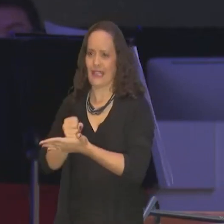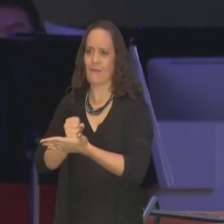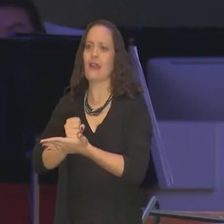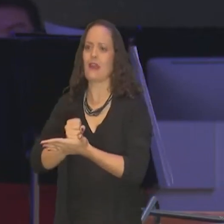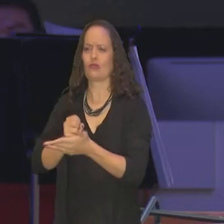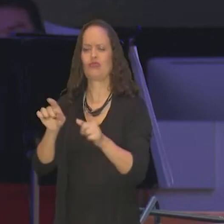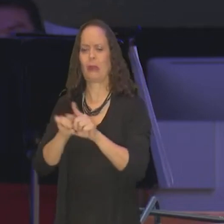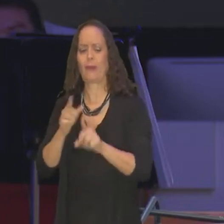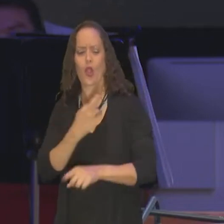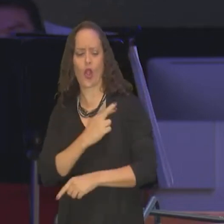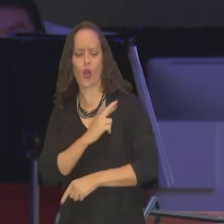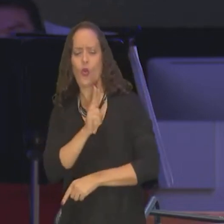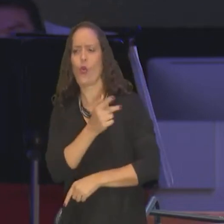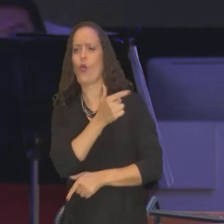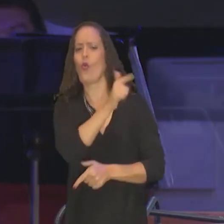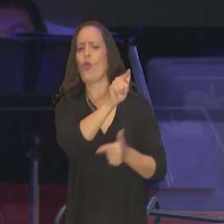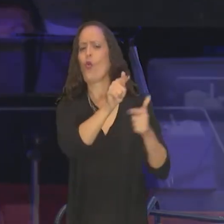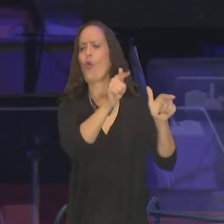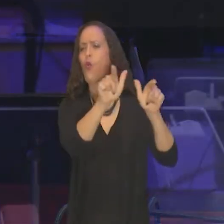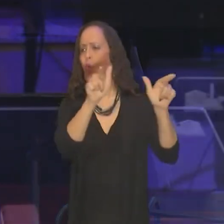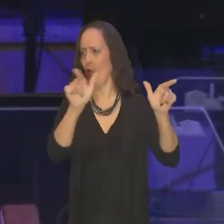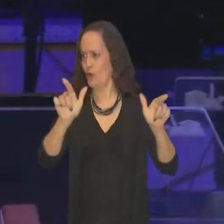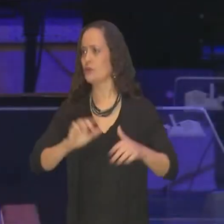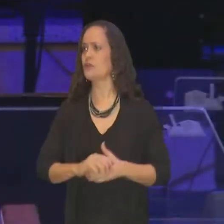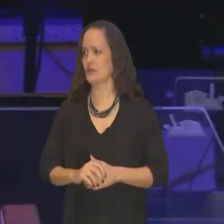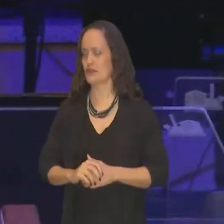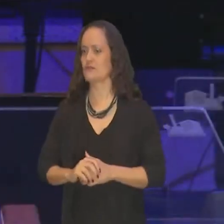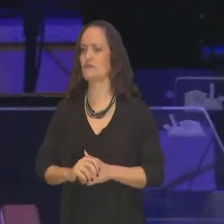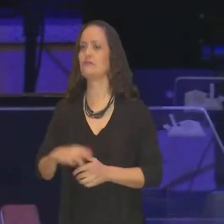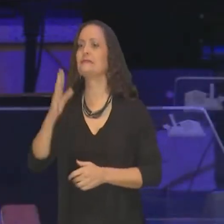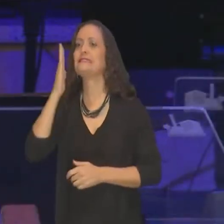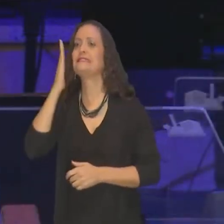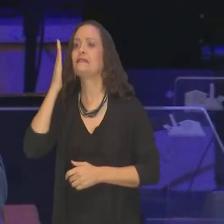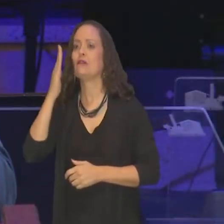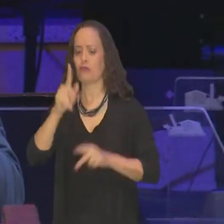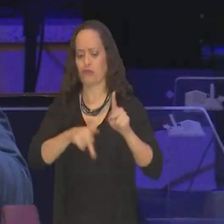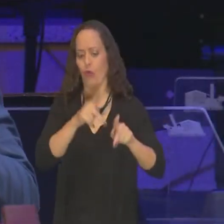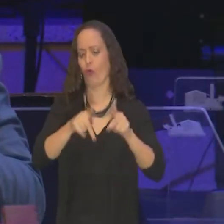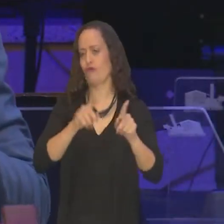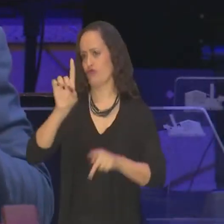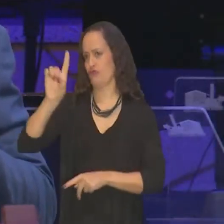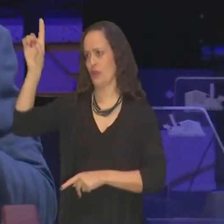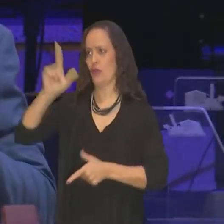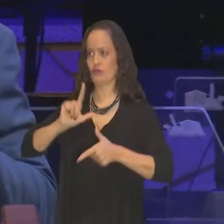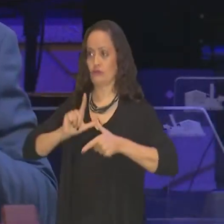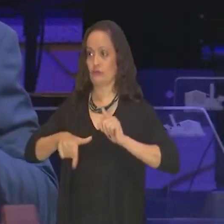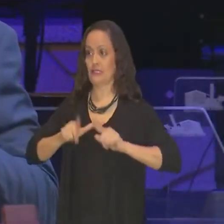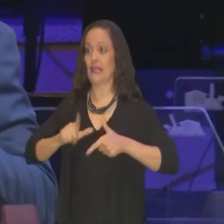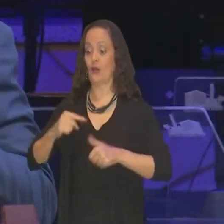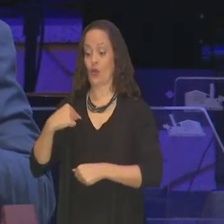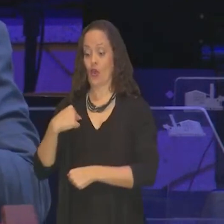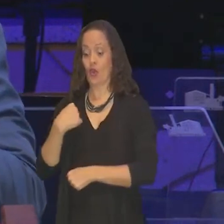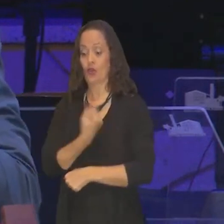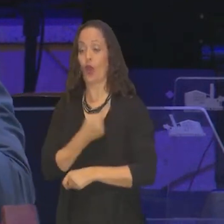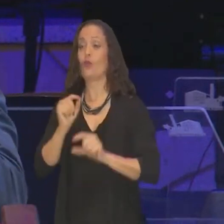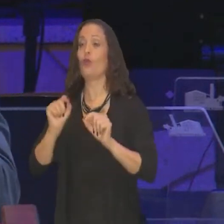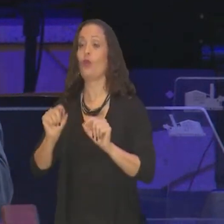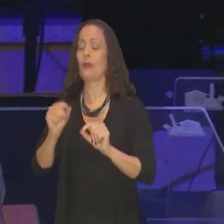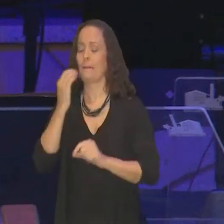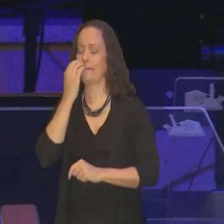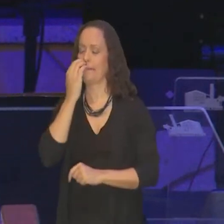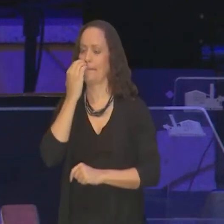religiões periféricas à nação de Deus, ao povo de Deus, de Israel, nós já